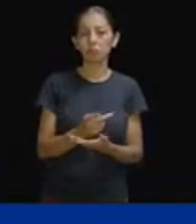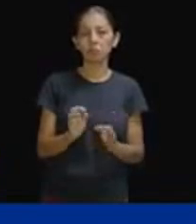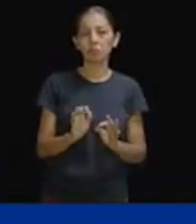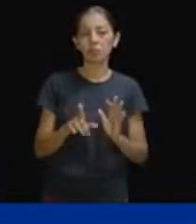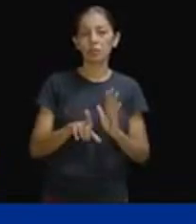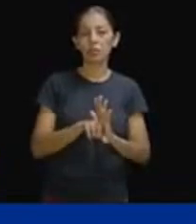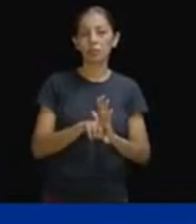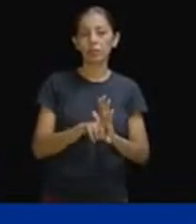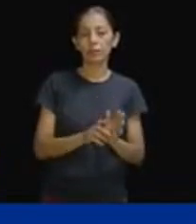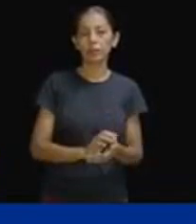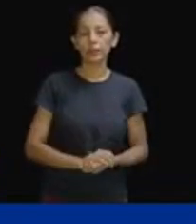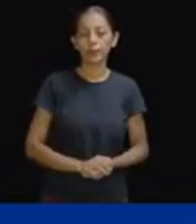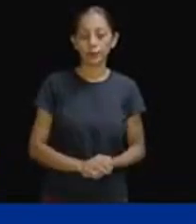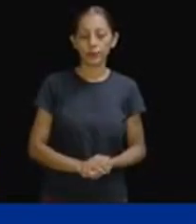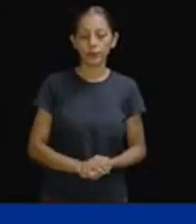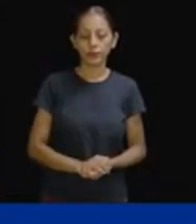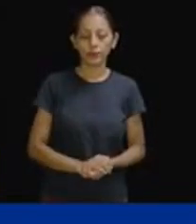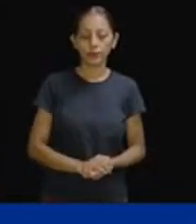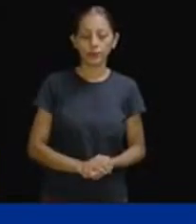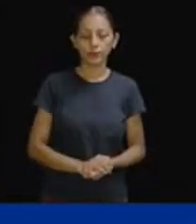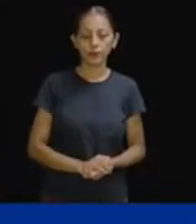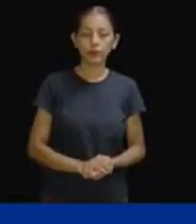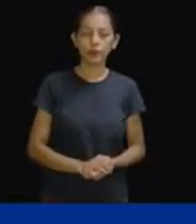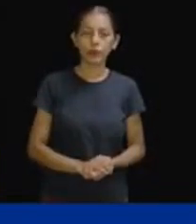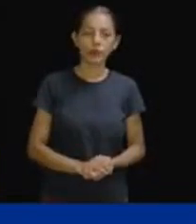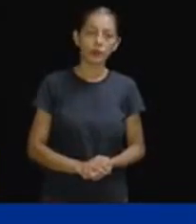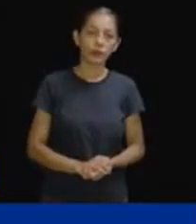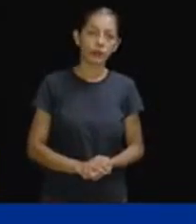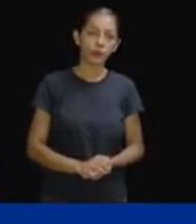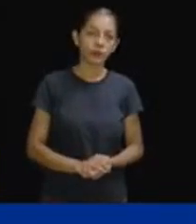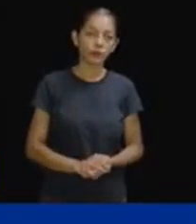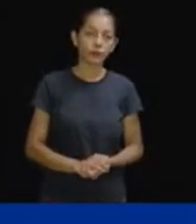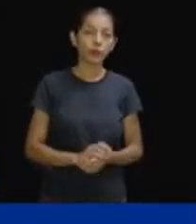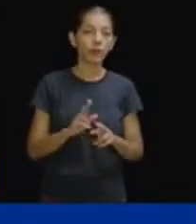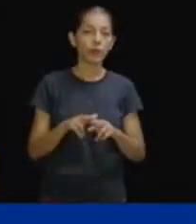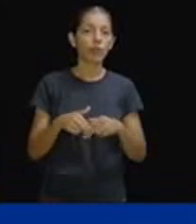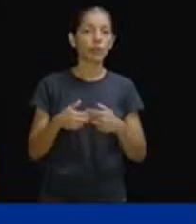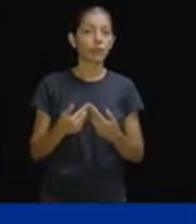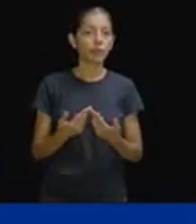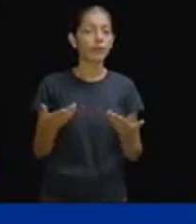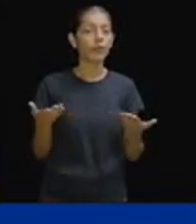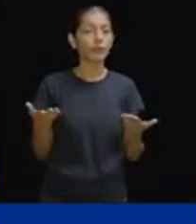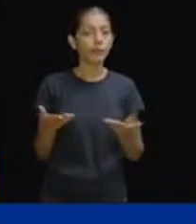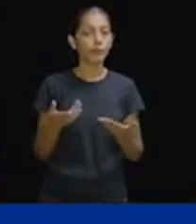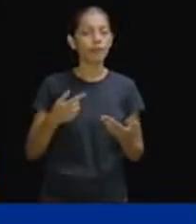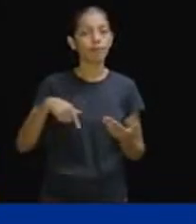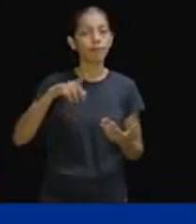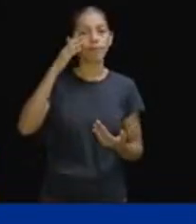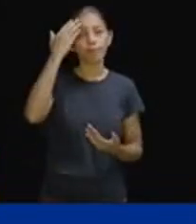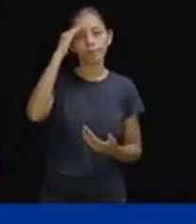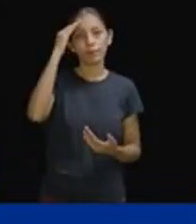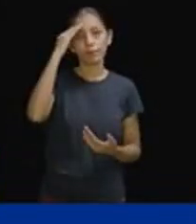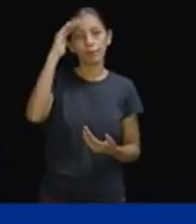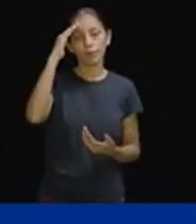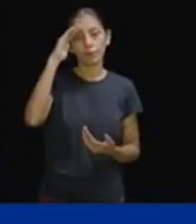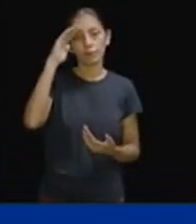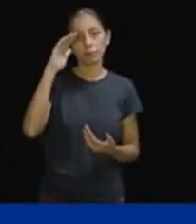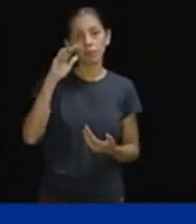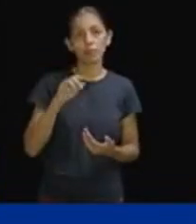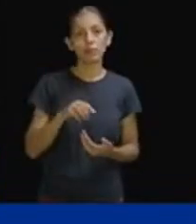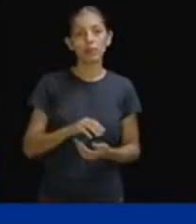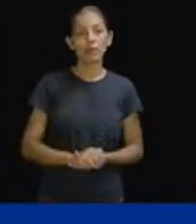foi colocado no 36, parágrafo 4º. E por esse motivo é que nós entendemos que não há